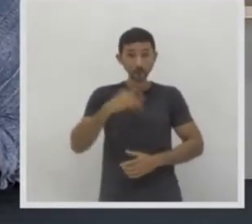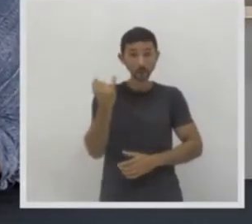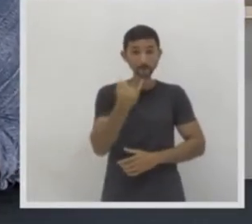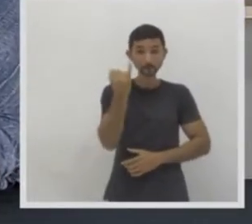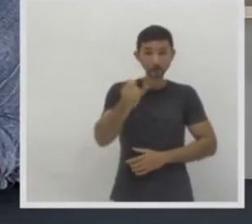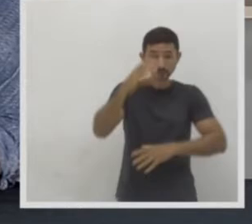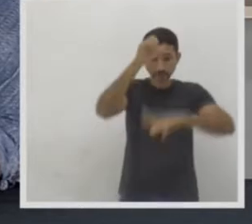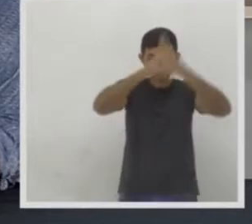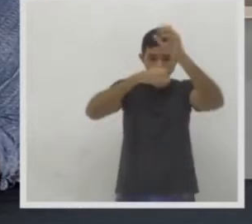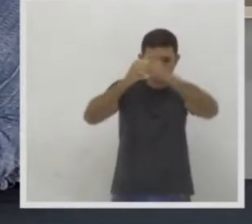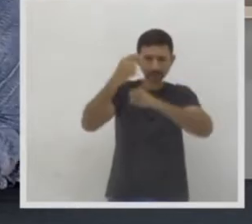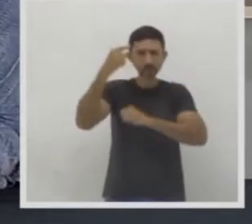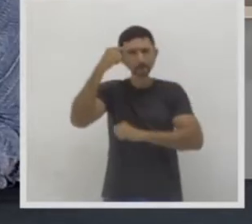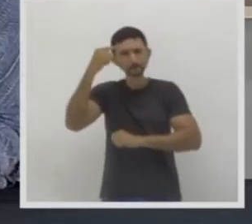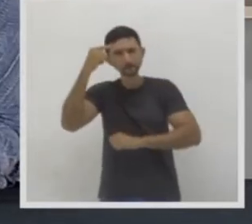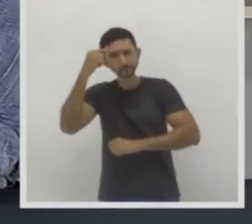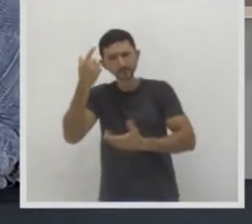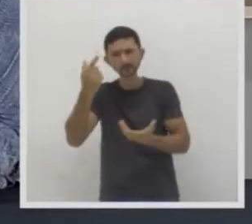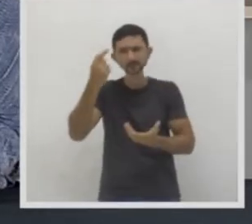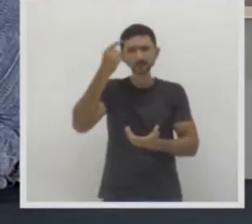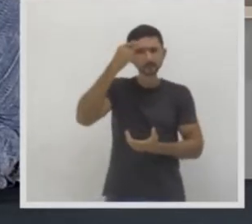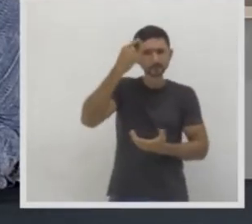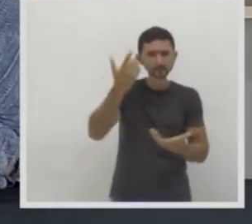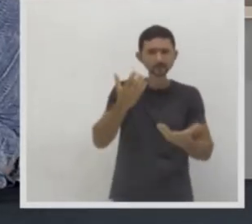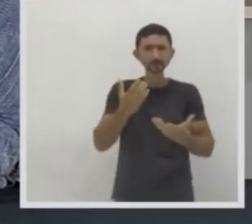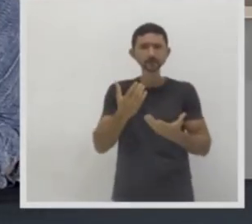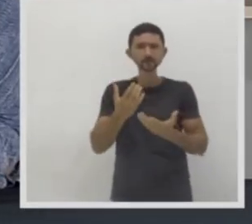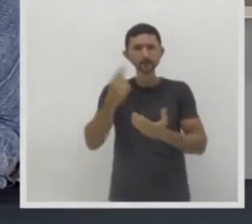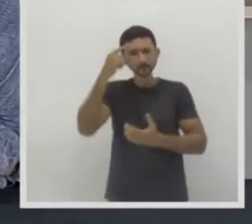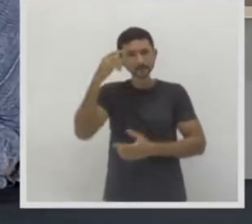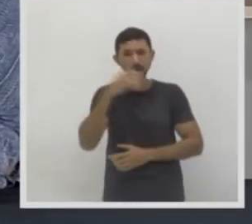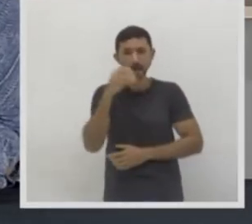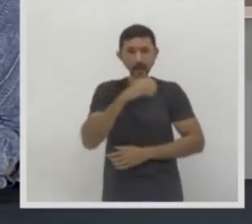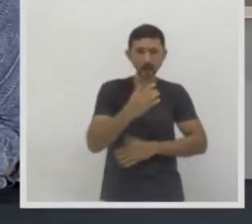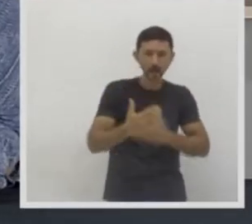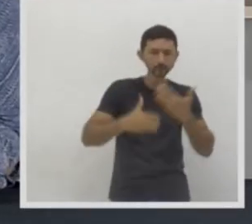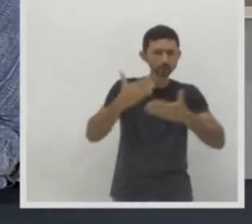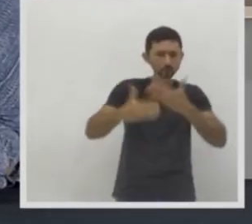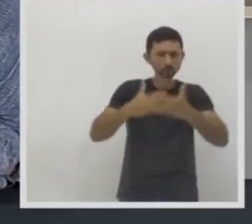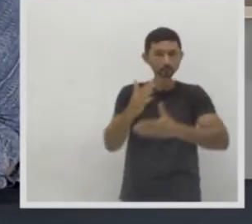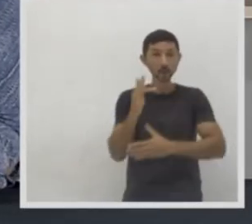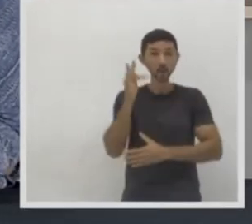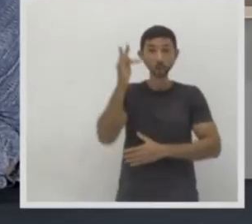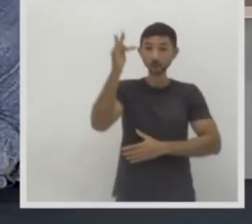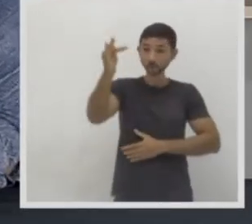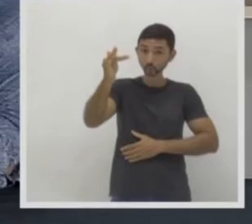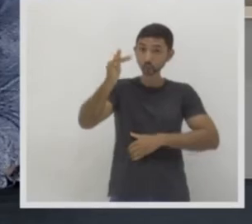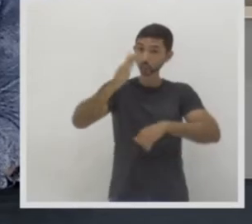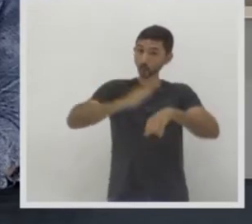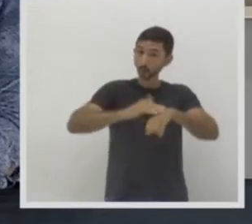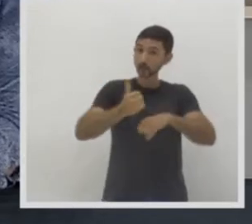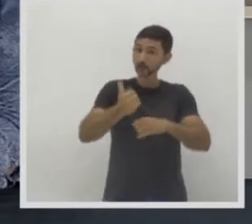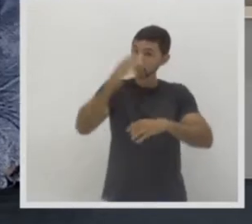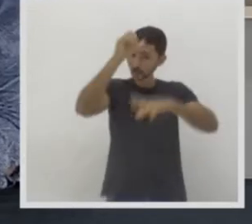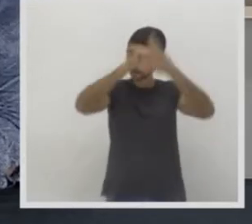aprender, refletir, raciocinar sobre o que a gente está aprendendo para que lá na frente a gente já saiba.